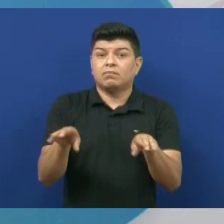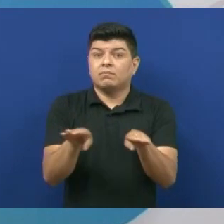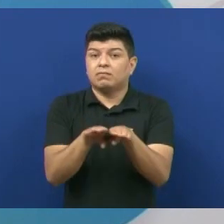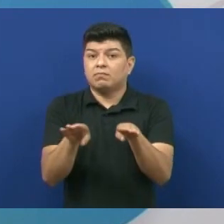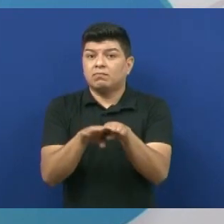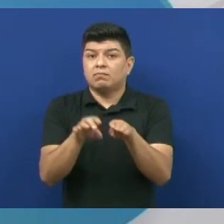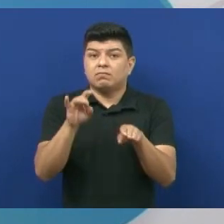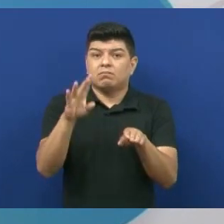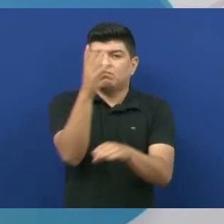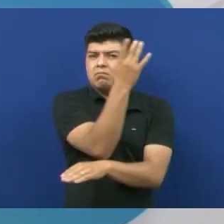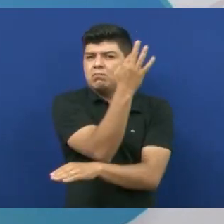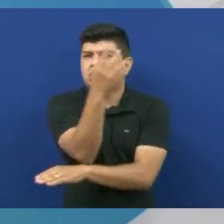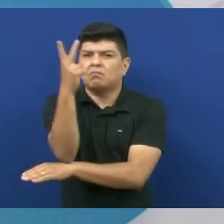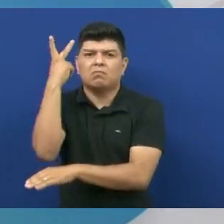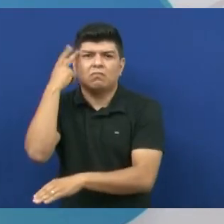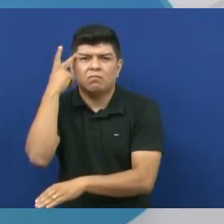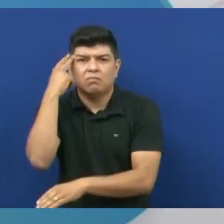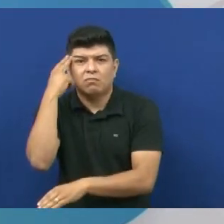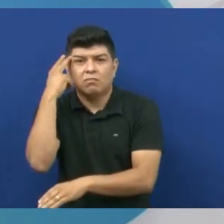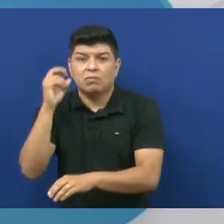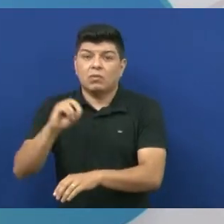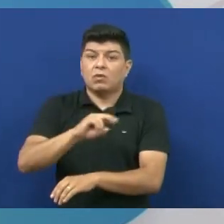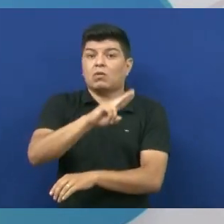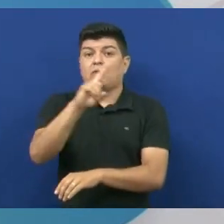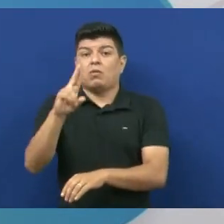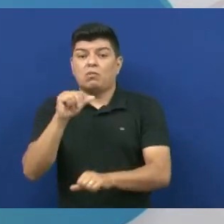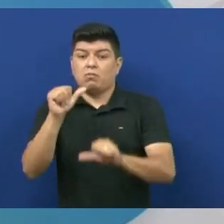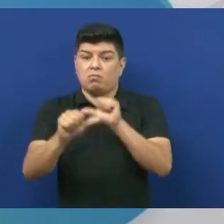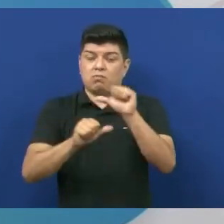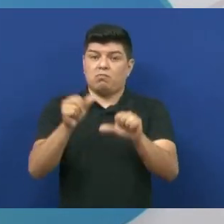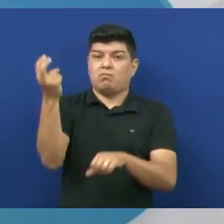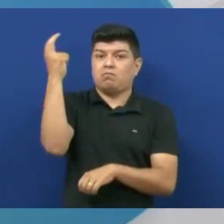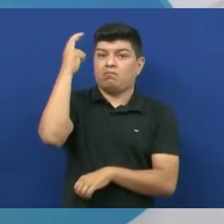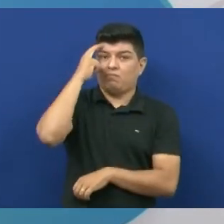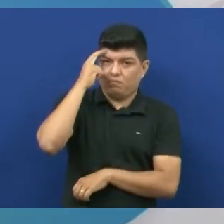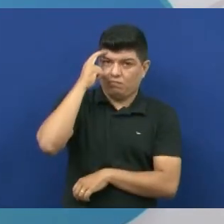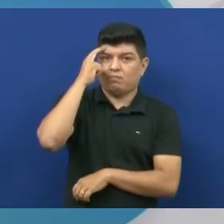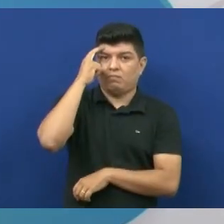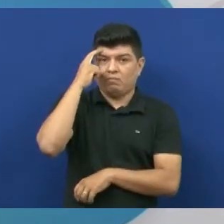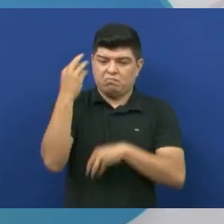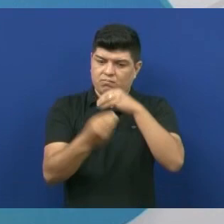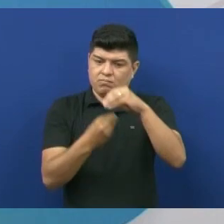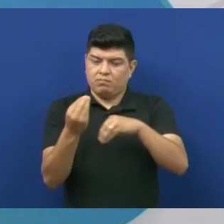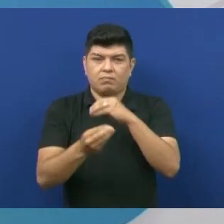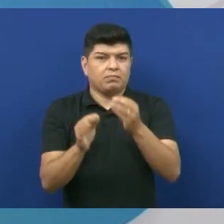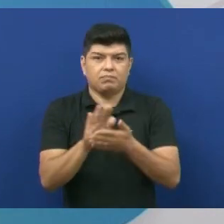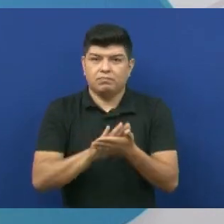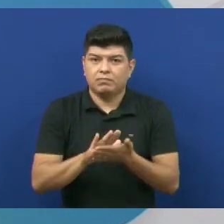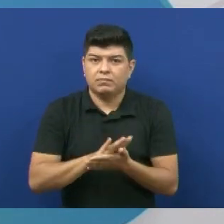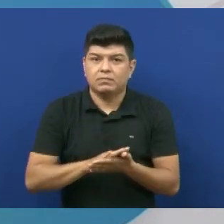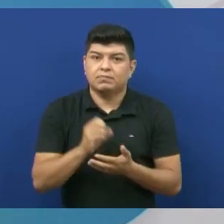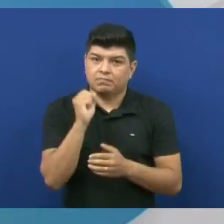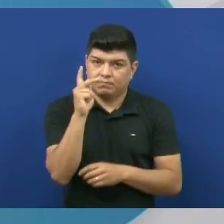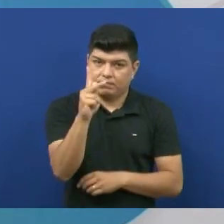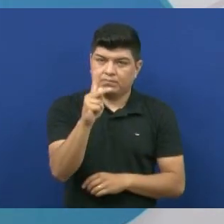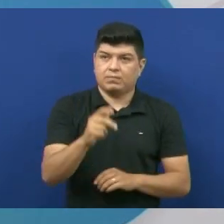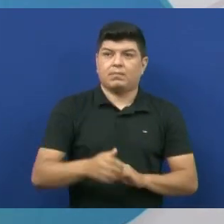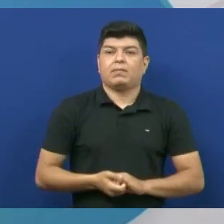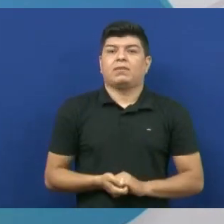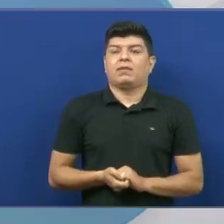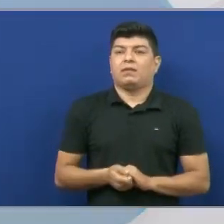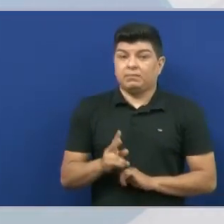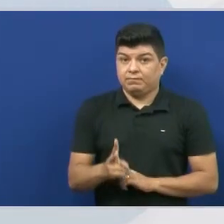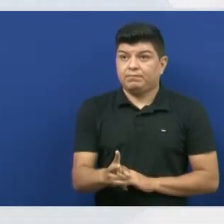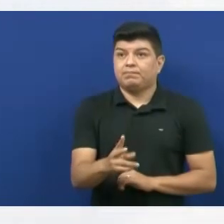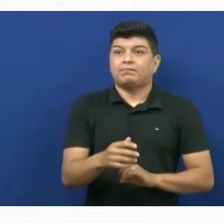só naturais e só antrópicas ou só culturais, sem essa mistura de ambos os fatos, tá ok? Vamos